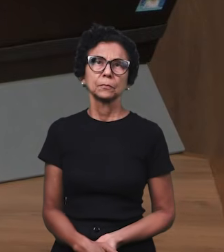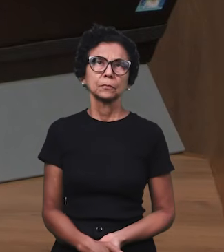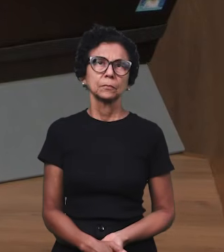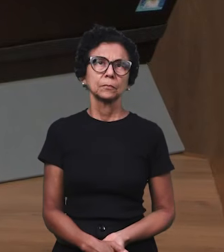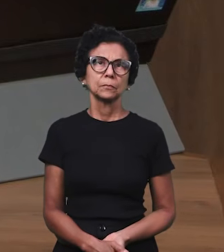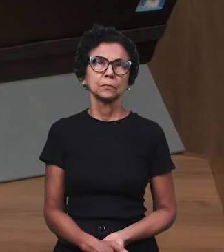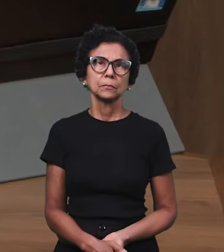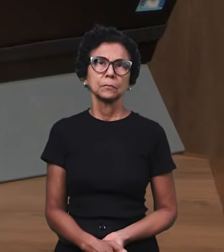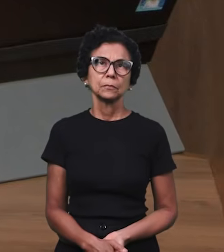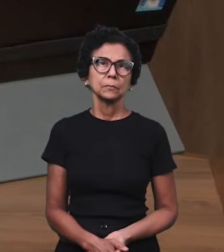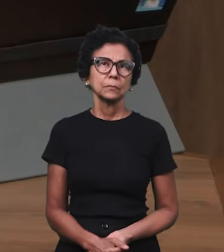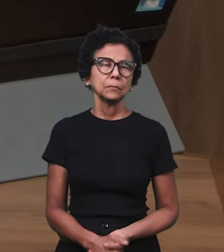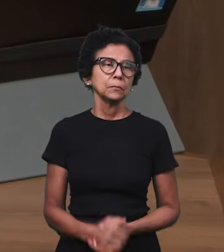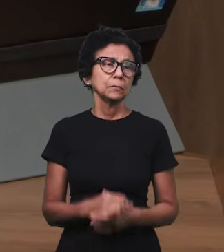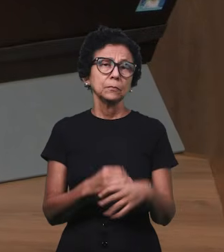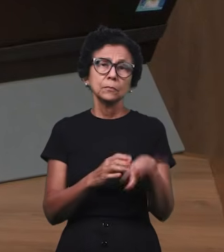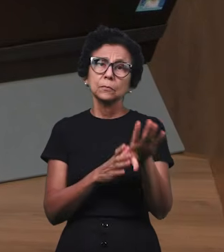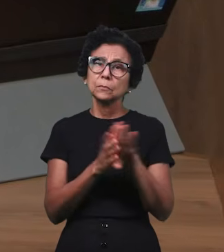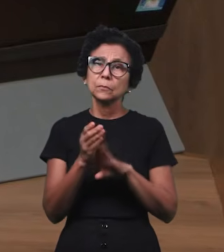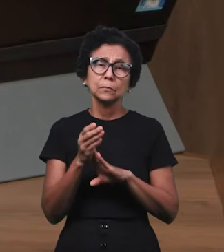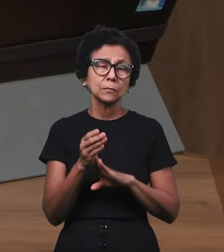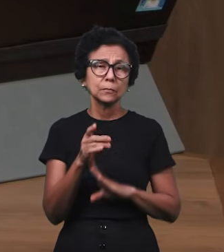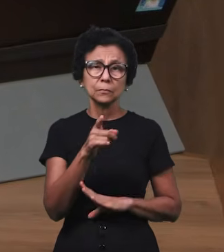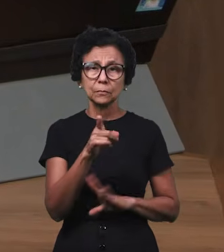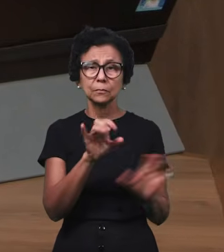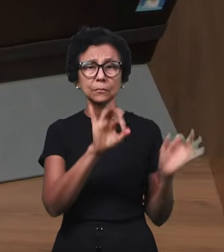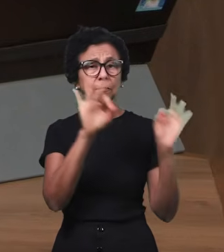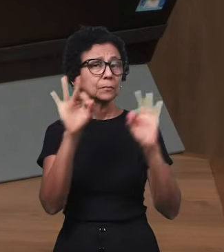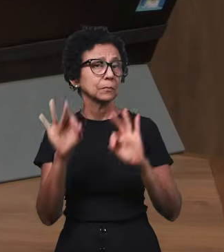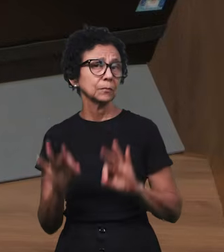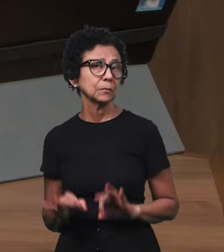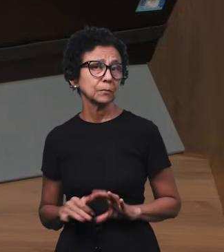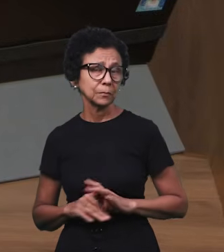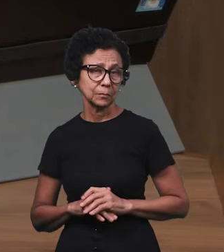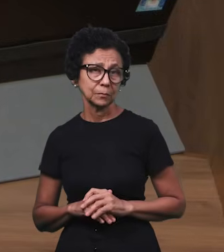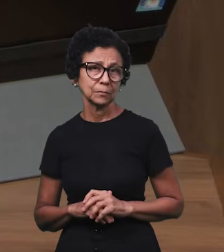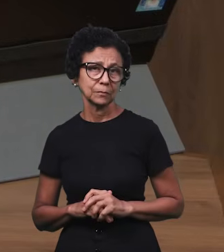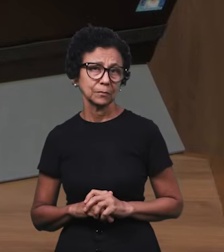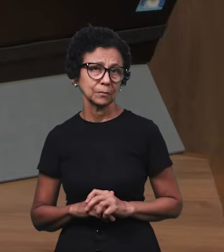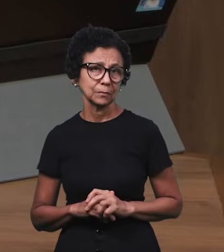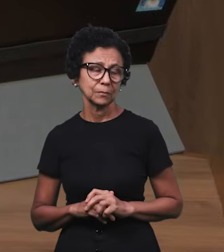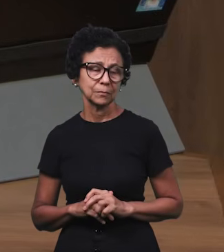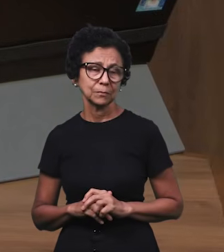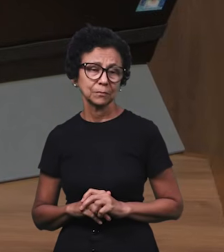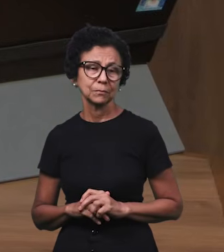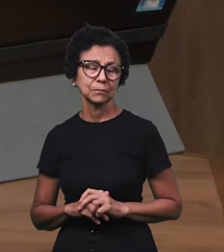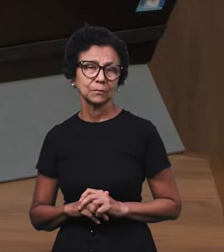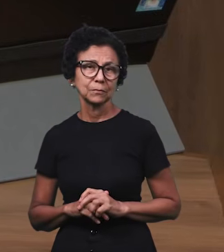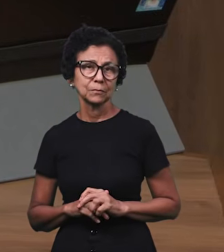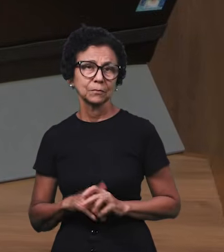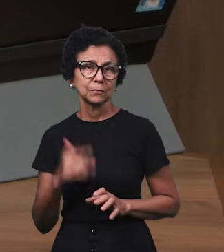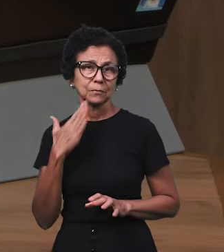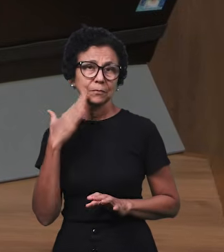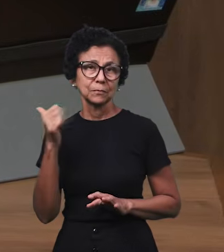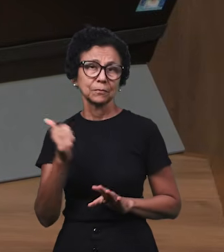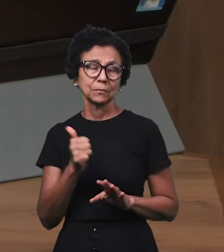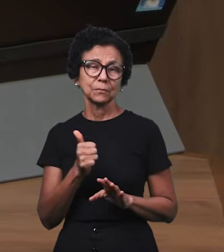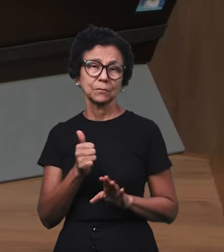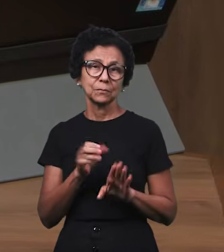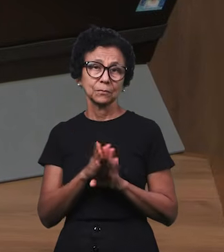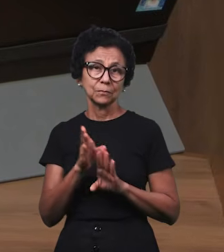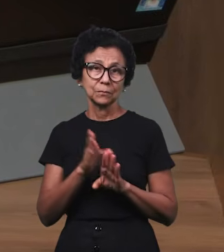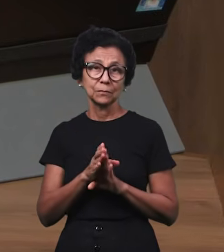apenas um conselho, dando apenas um conselho a você que nos assiste, mas olha, o melhor